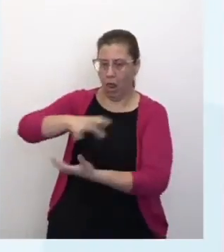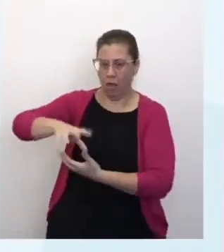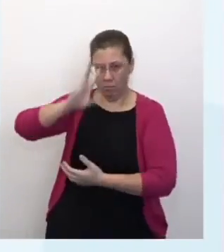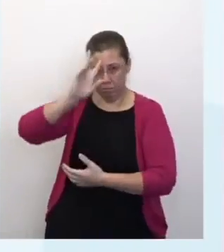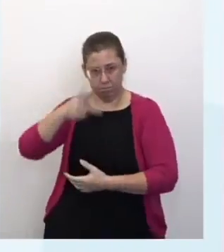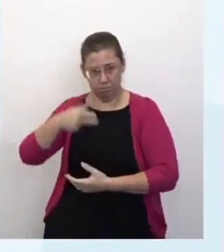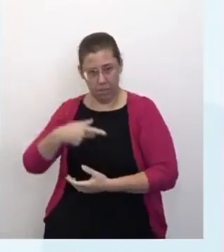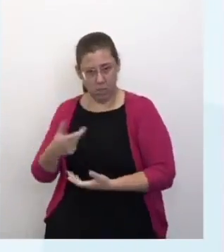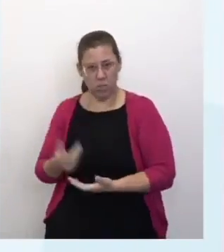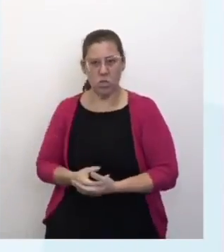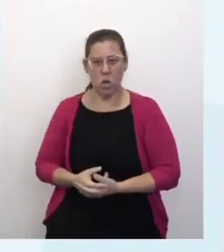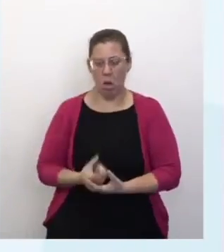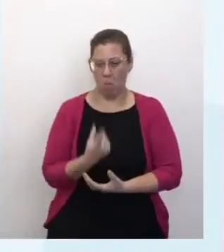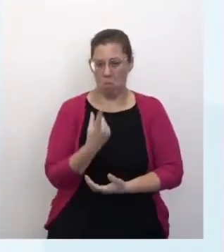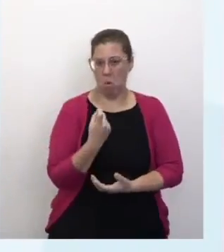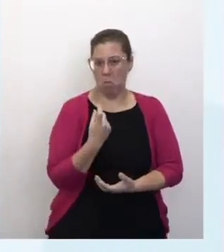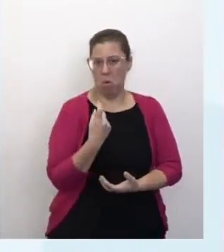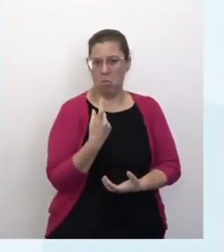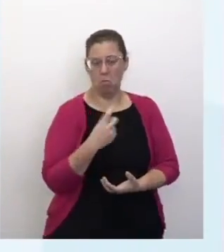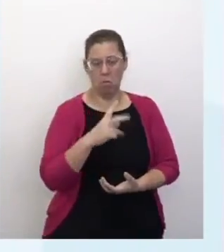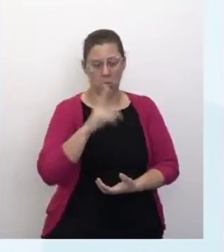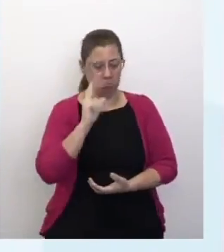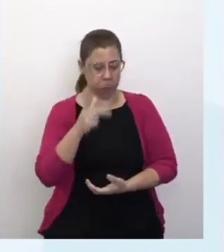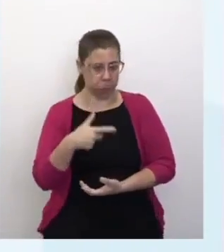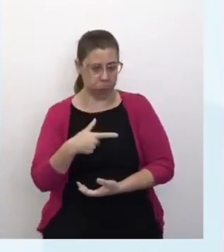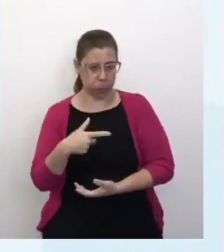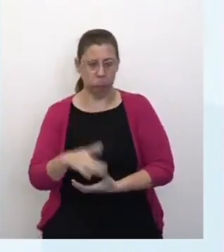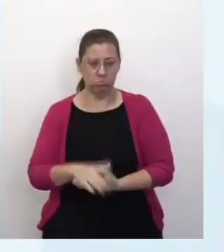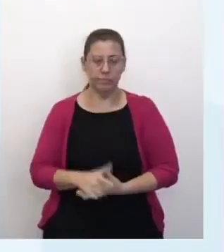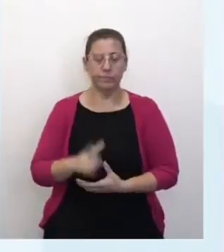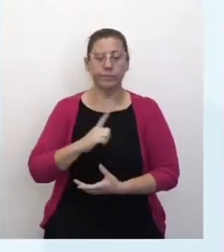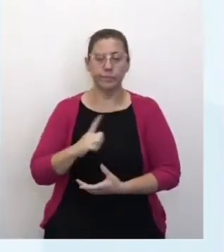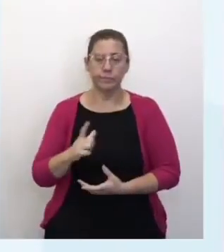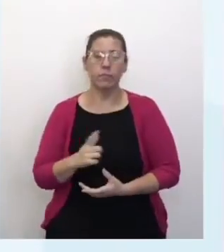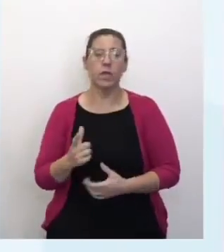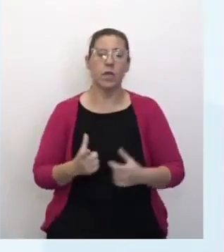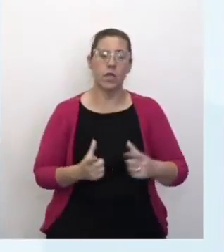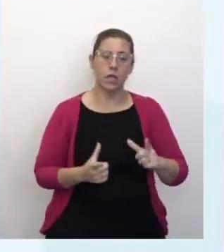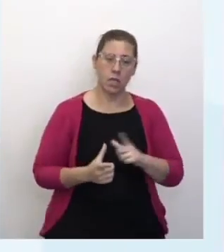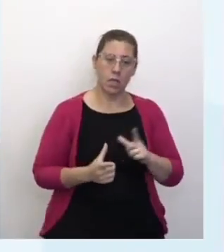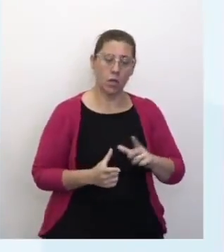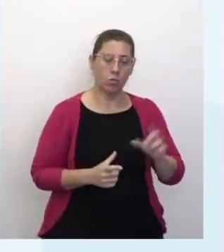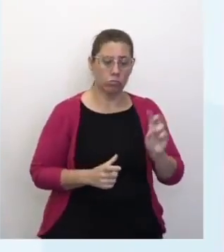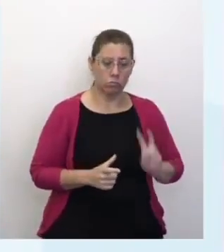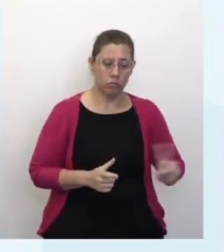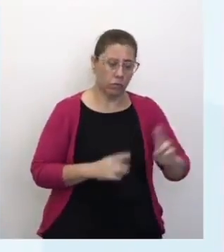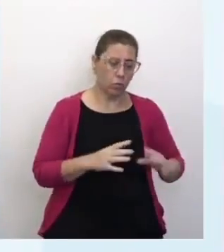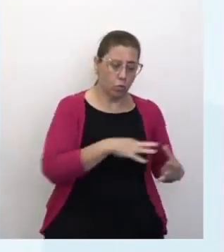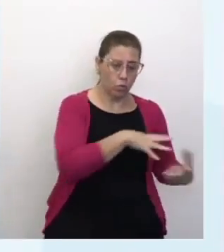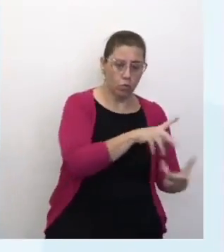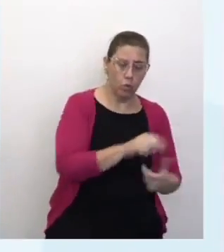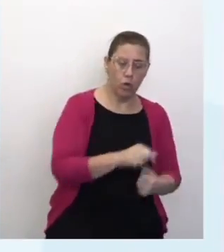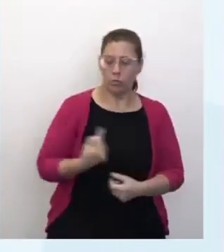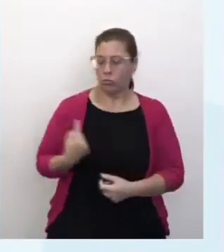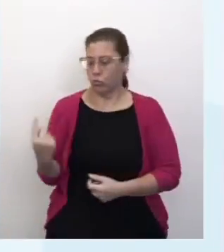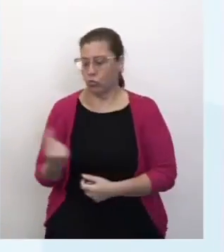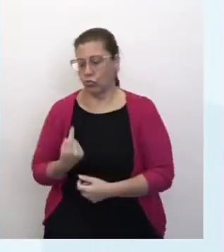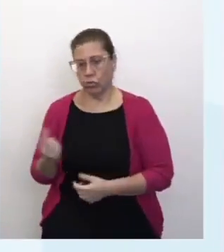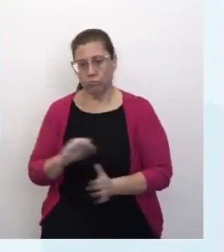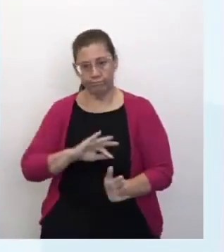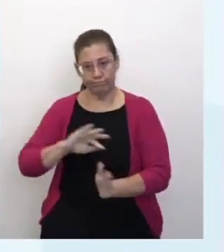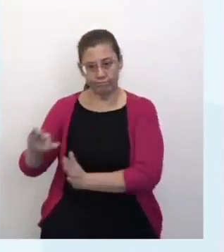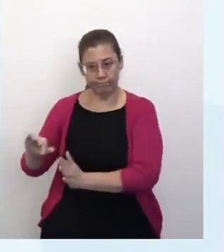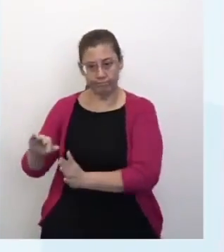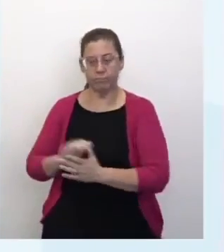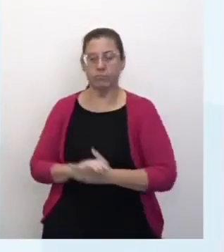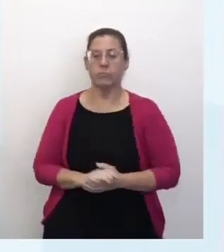O individualismo, né? Cada um pensando em si. Então, nós temos o universalismo no Tomás Antônio Gonzaga, o individualismo no Almeida Garrett. E